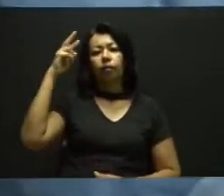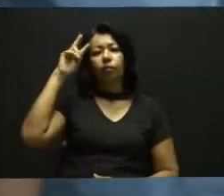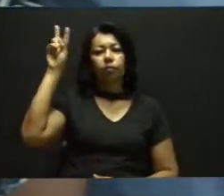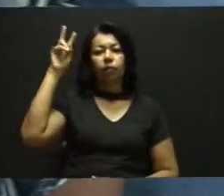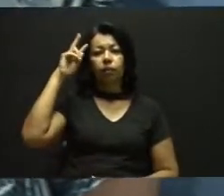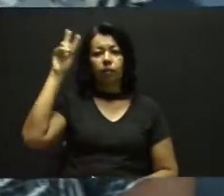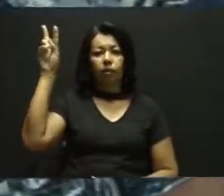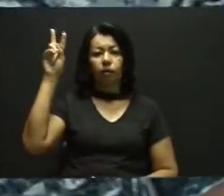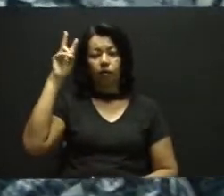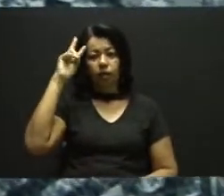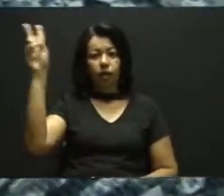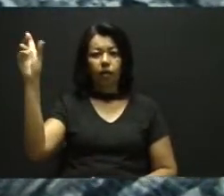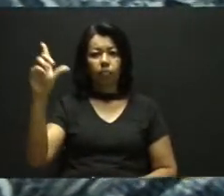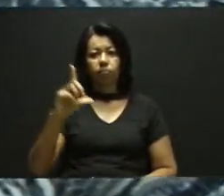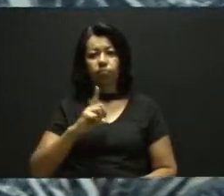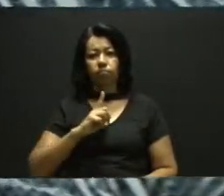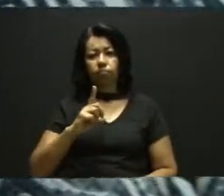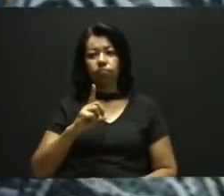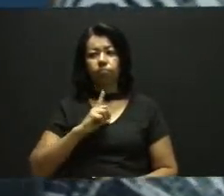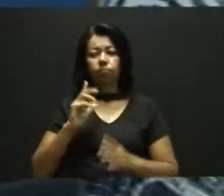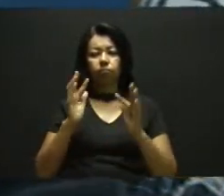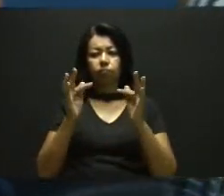a história